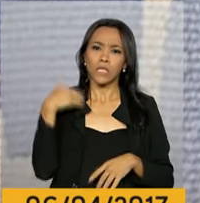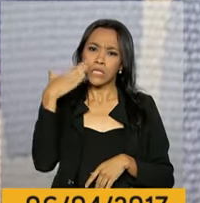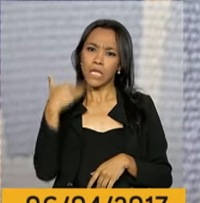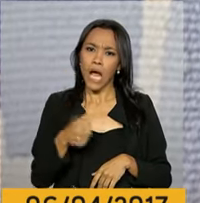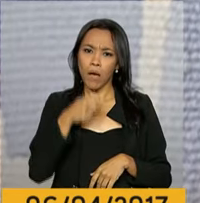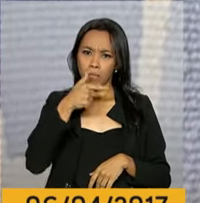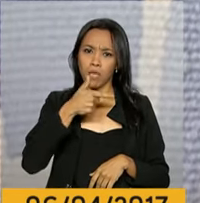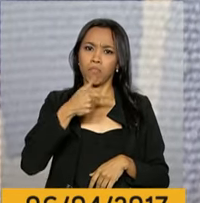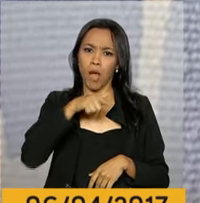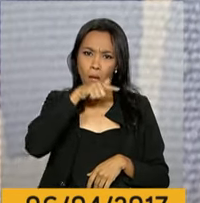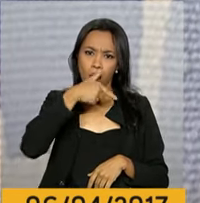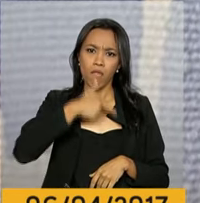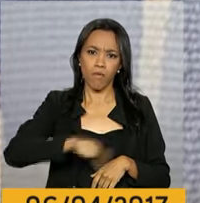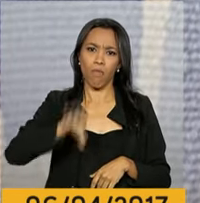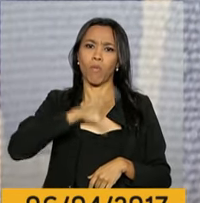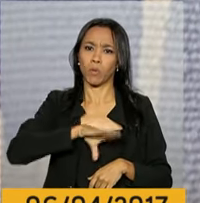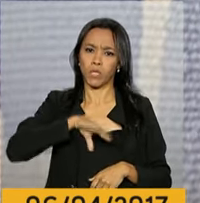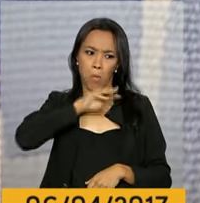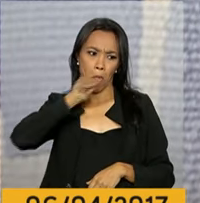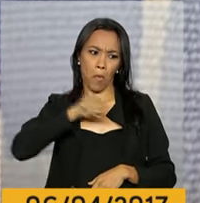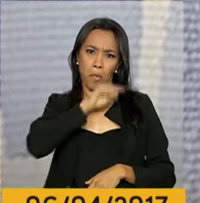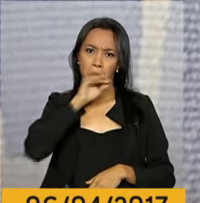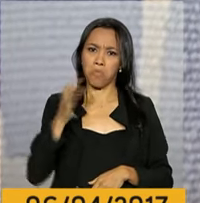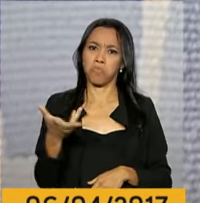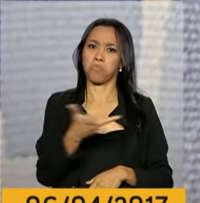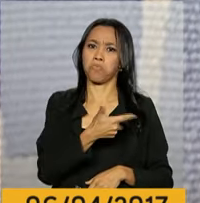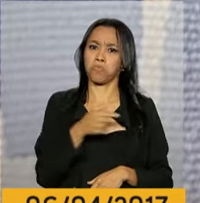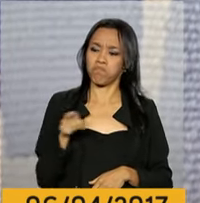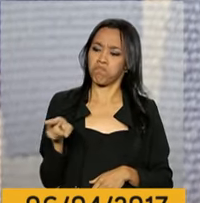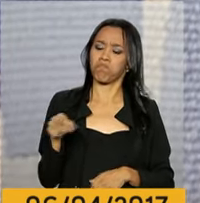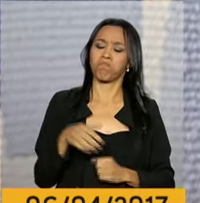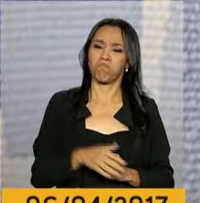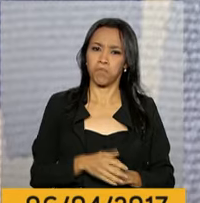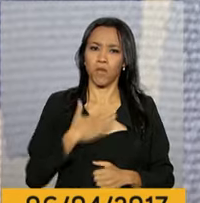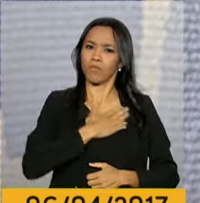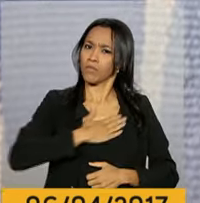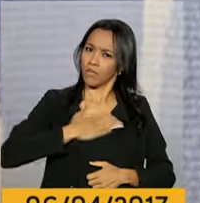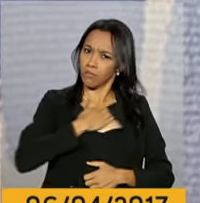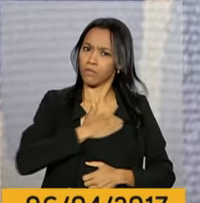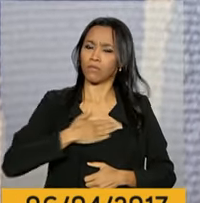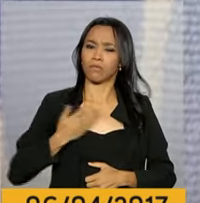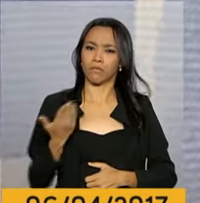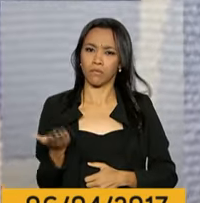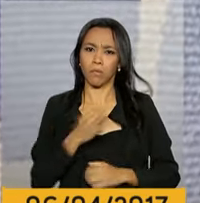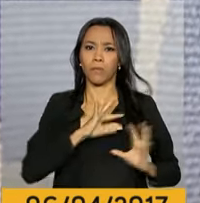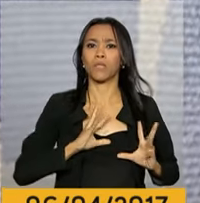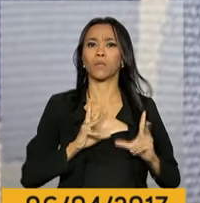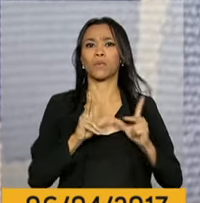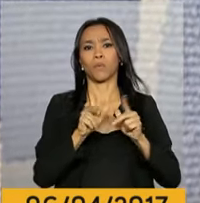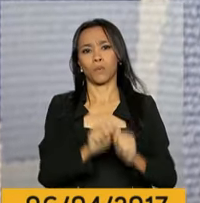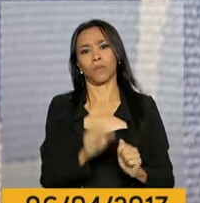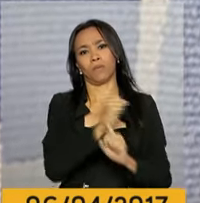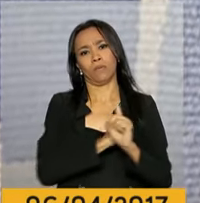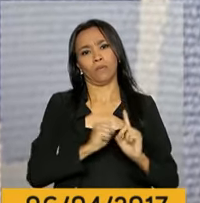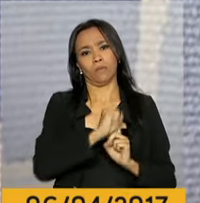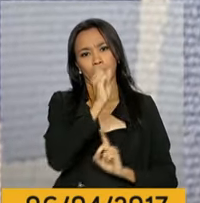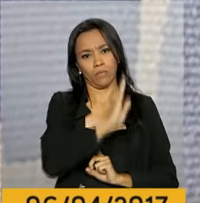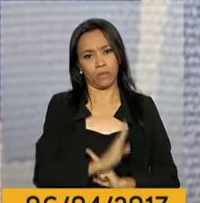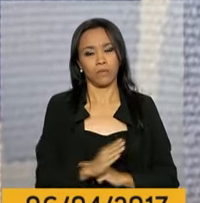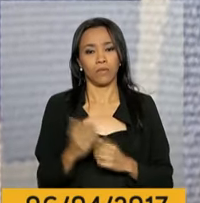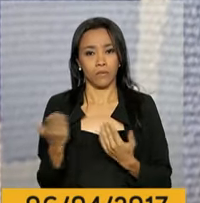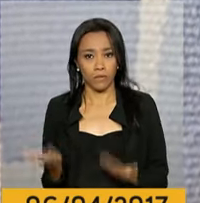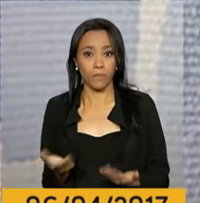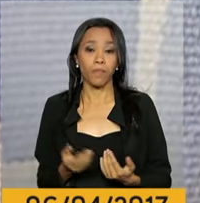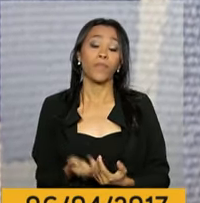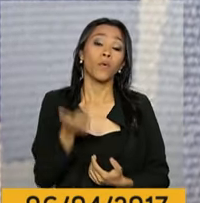portuguesa, são motivo de satisfação adicional para todos os brasileiros. A dimensão, volto a